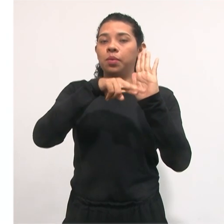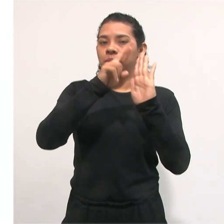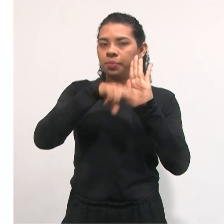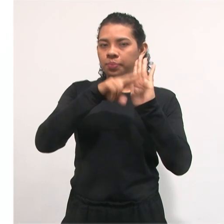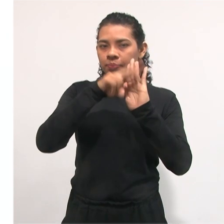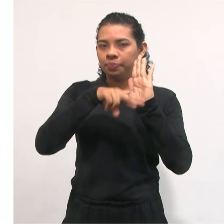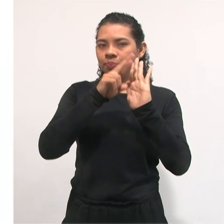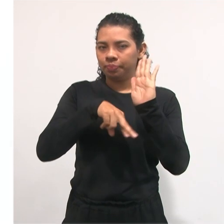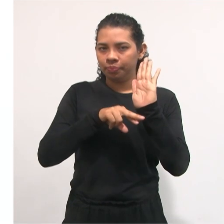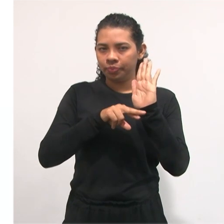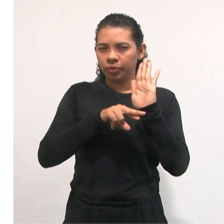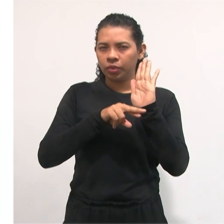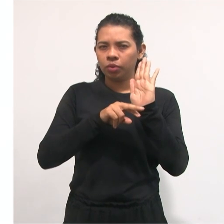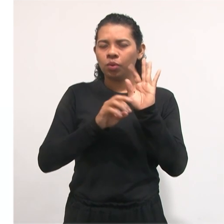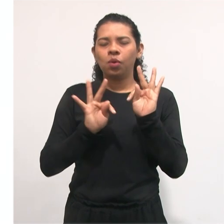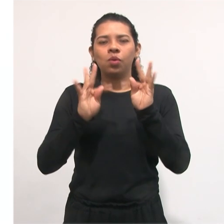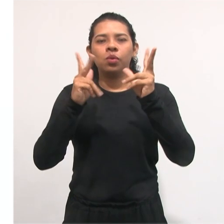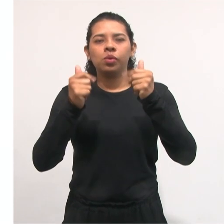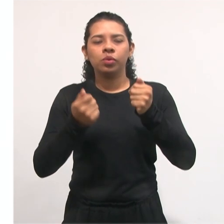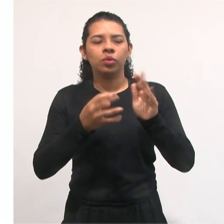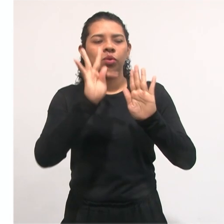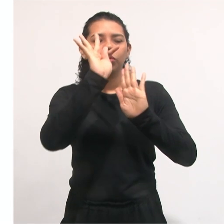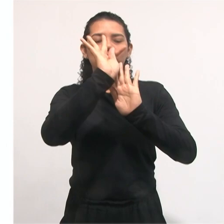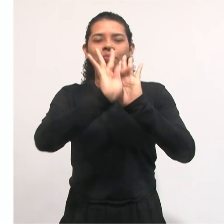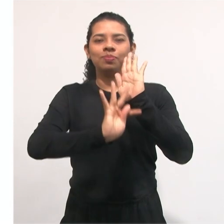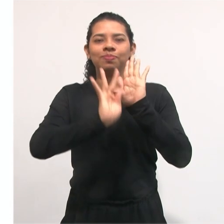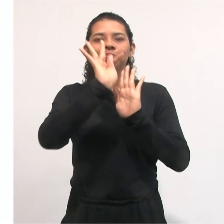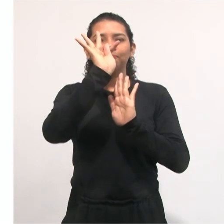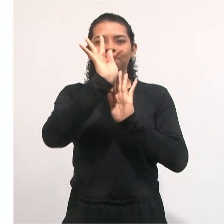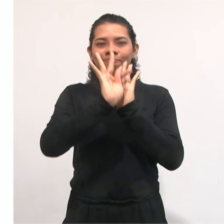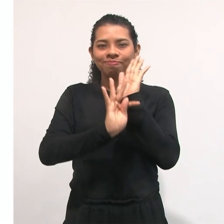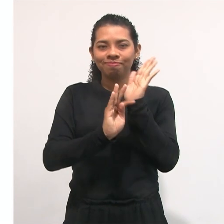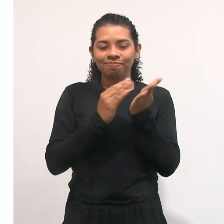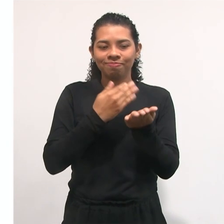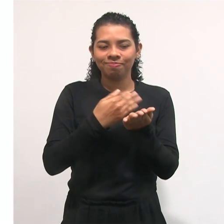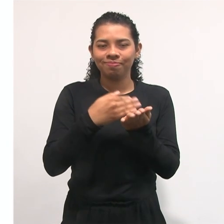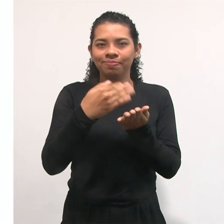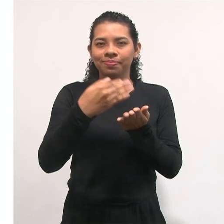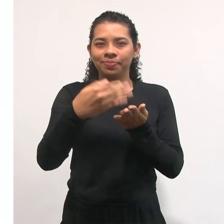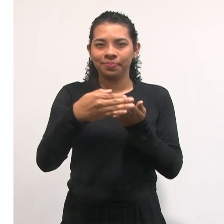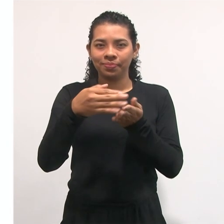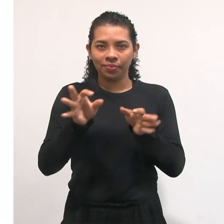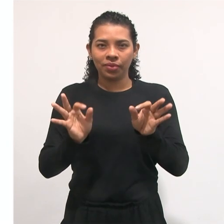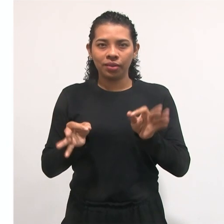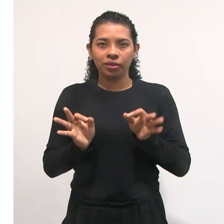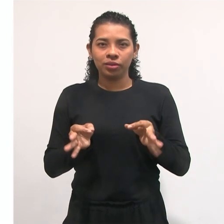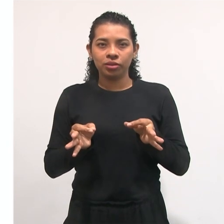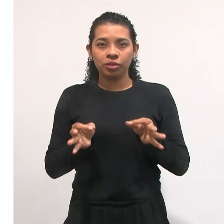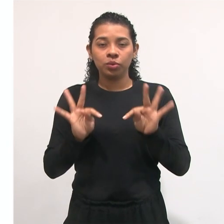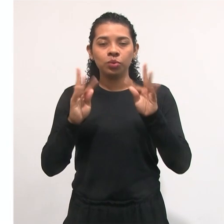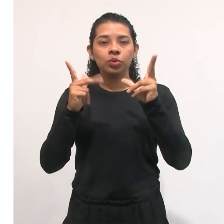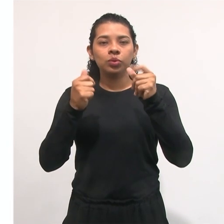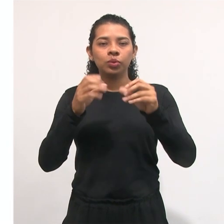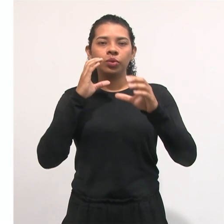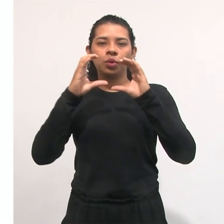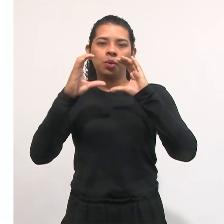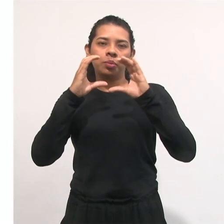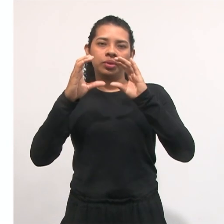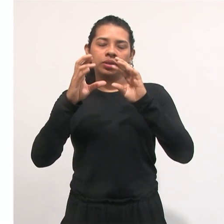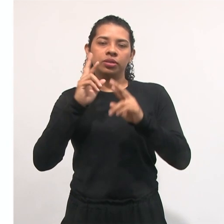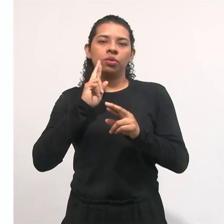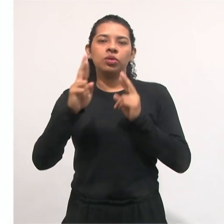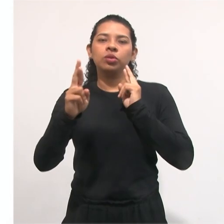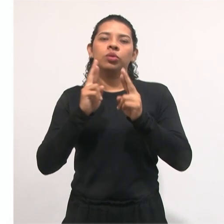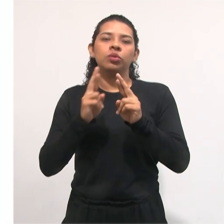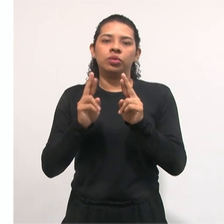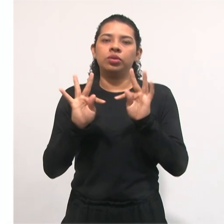né? A escrita de um texto, de um processo, de um relatório e tudo mais. E a comunicação dos